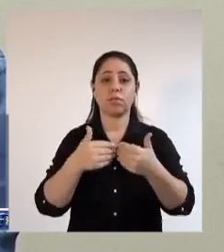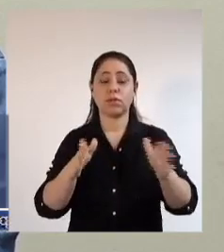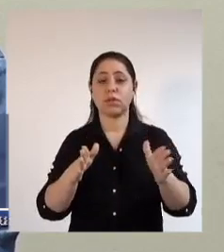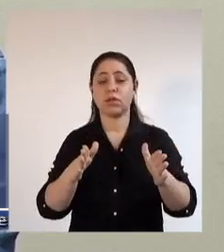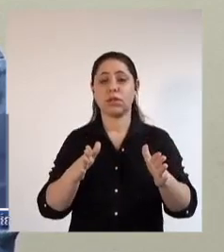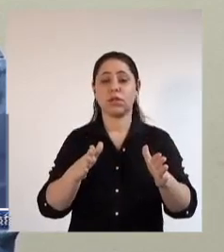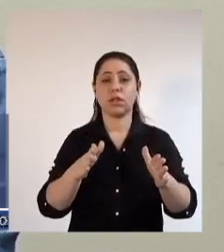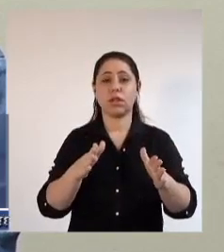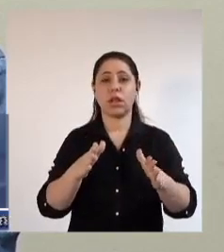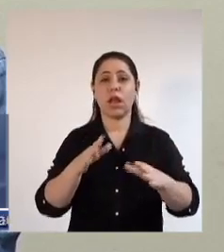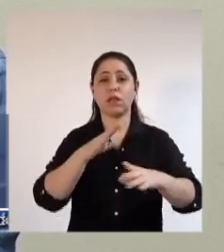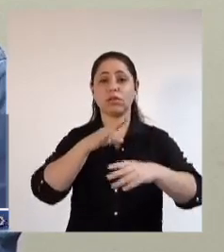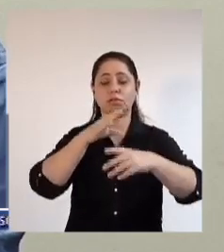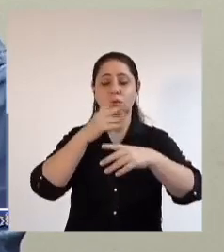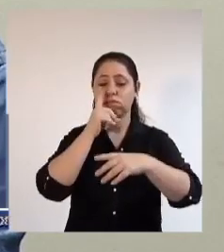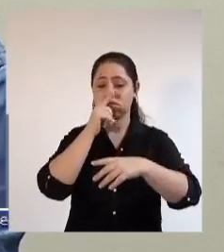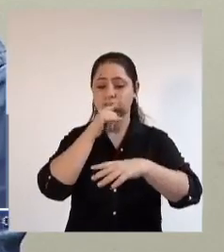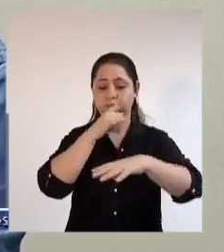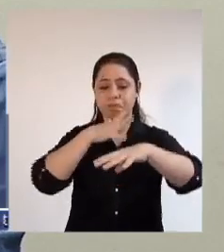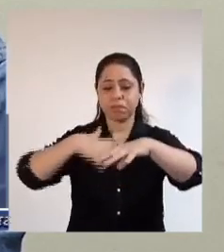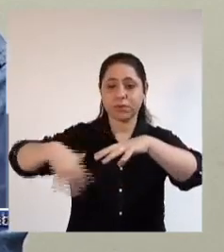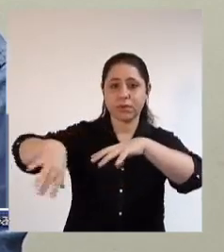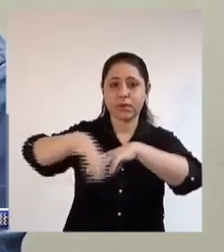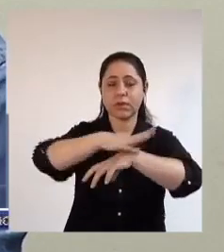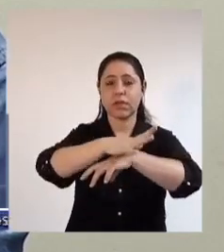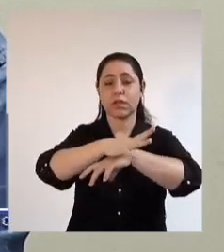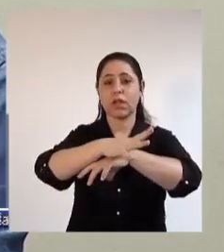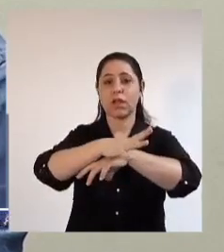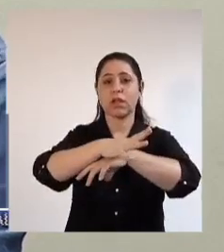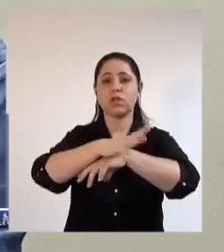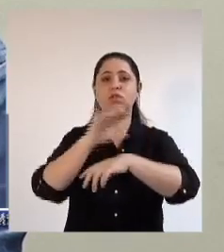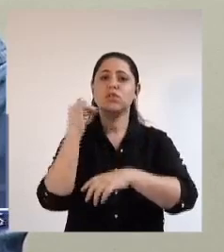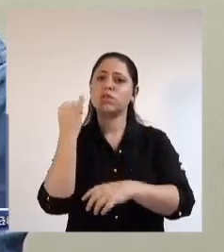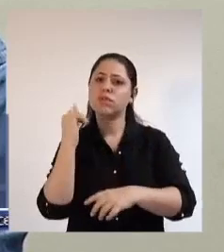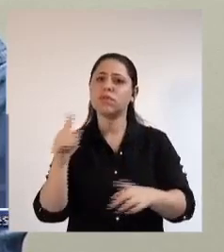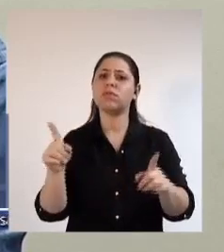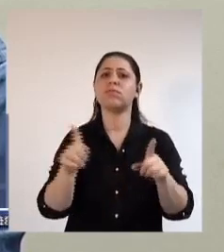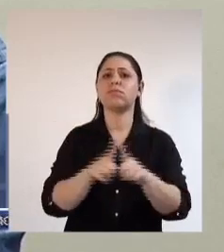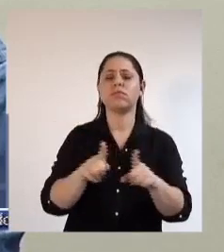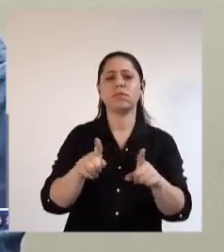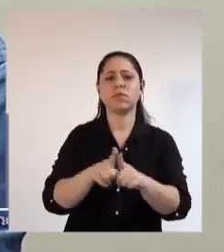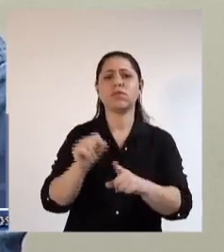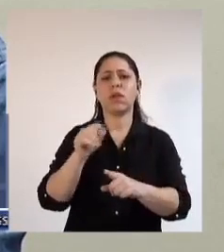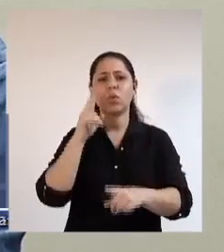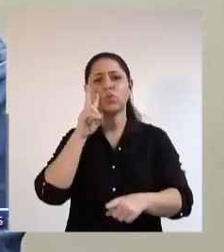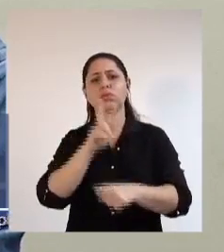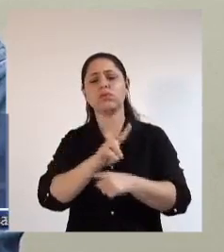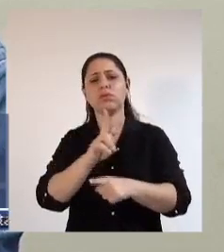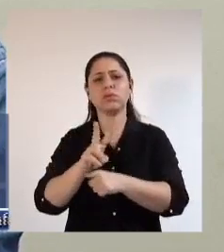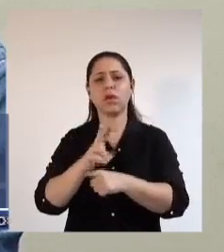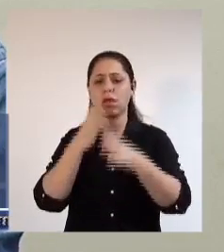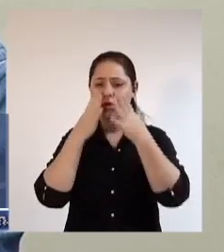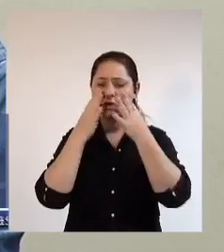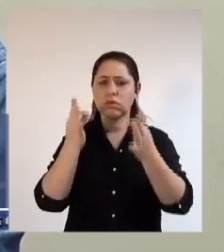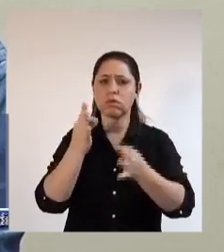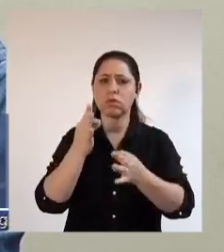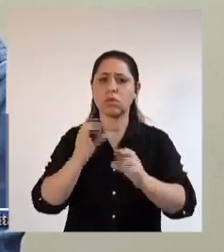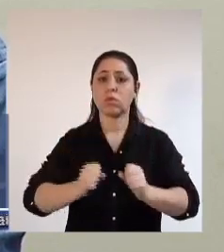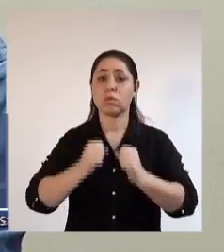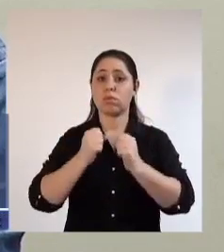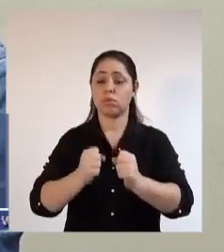do ivinhema mas também a todas unidades de conservação do estado que tenha atenção especial do poder público